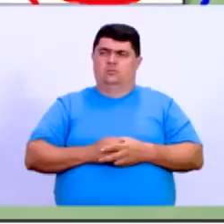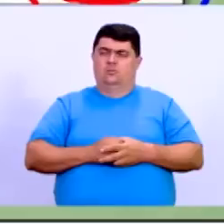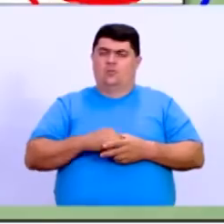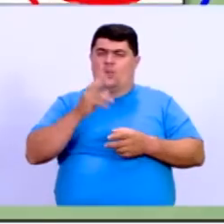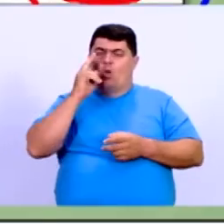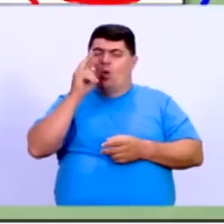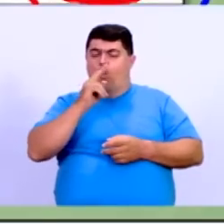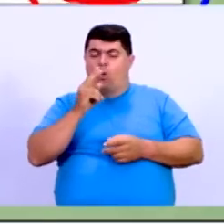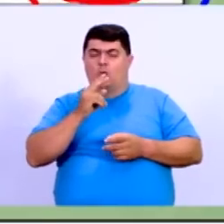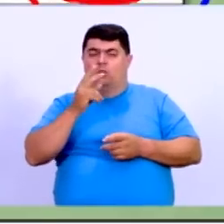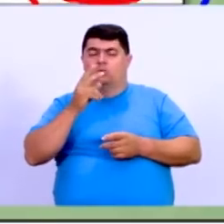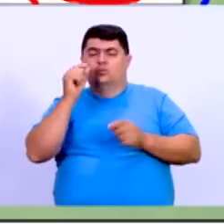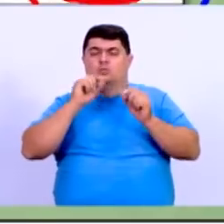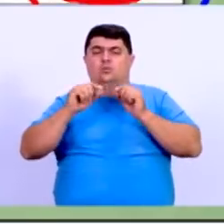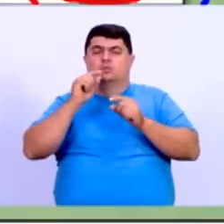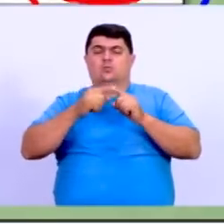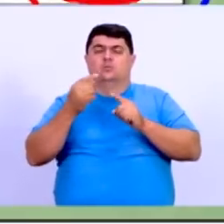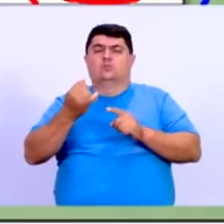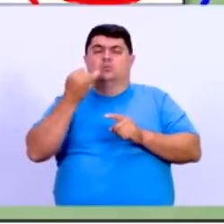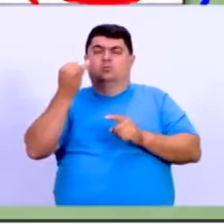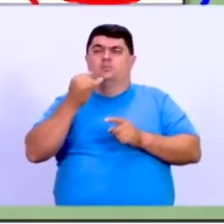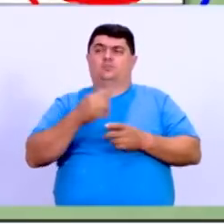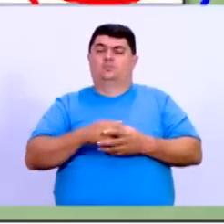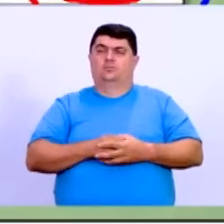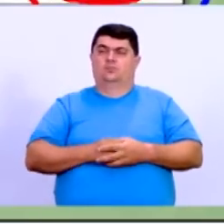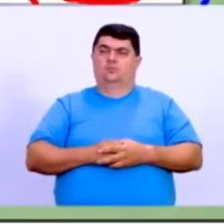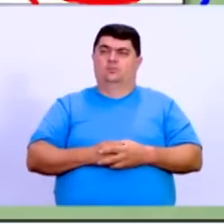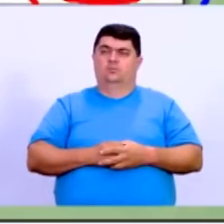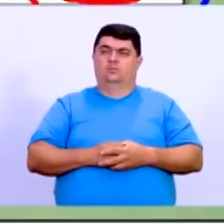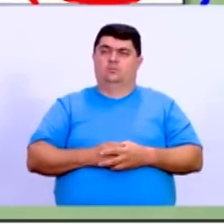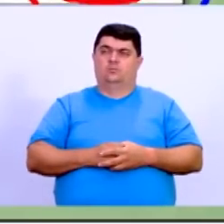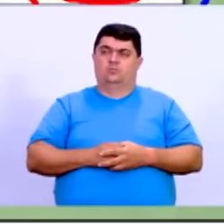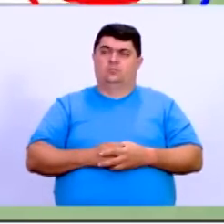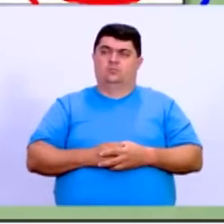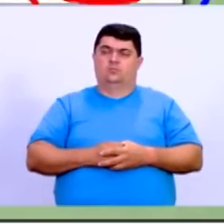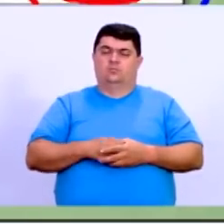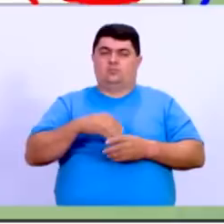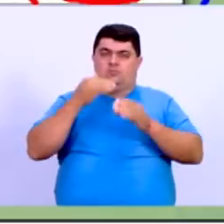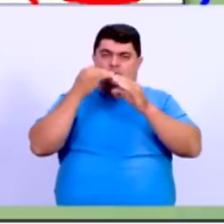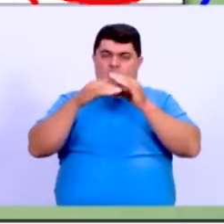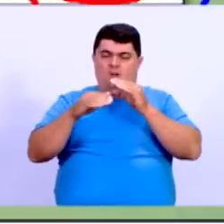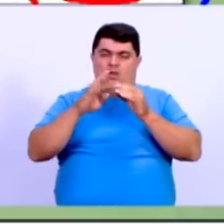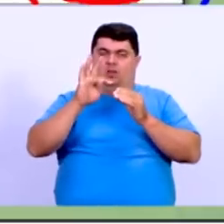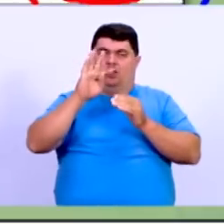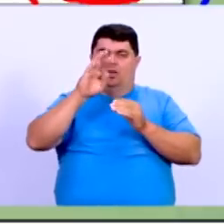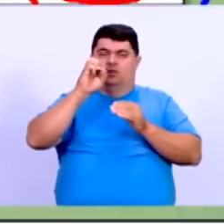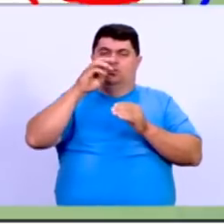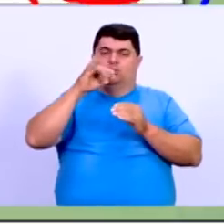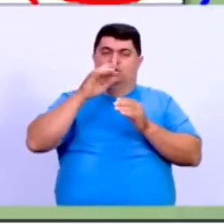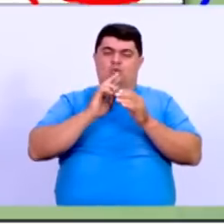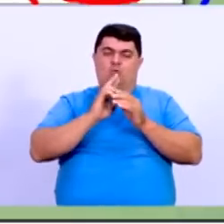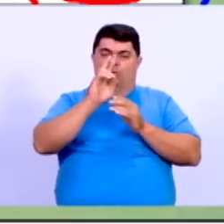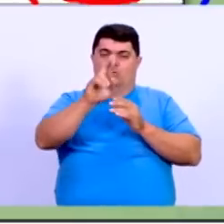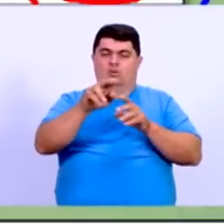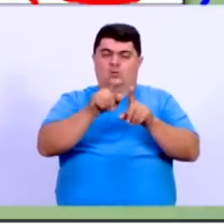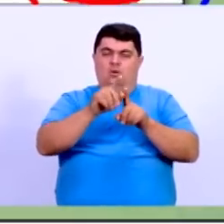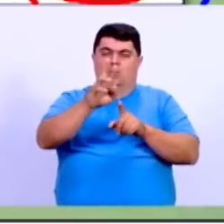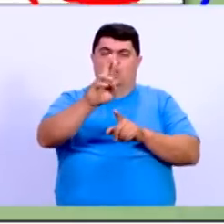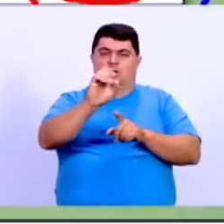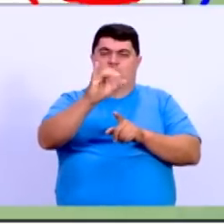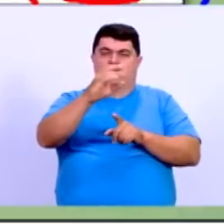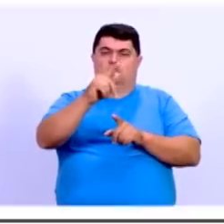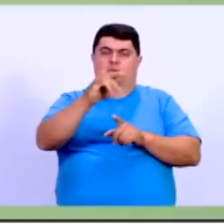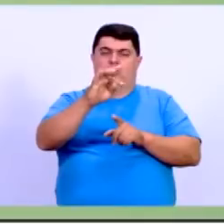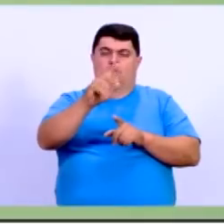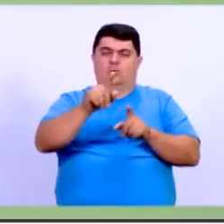novamente os elementos da comunicação, né? Mensagem, transmissor, receptor, meio e protocolo,